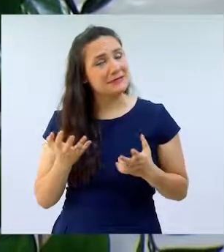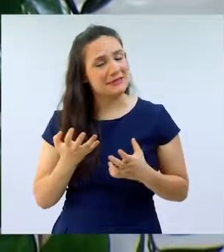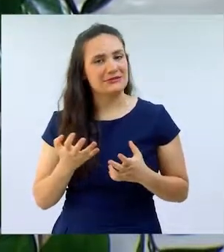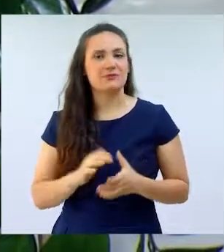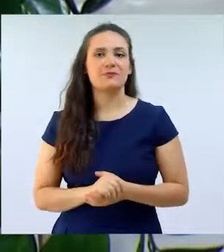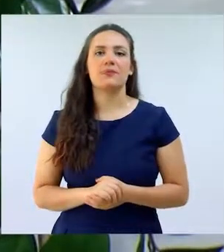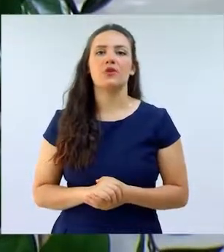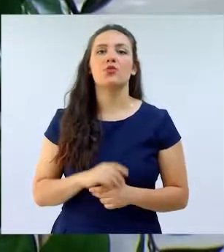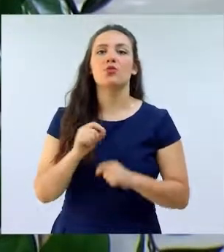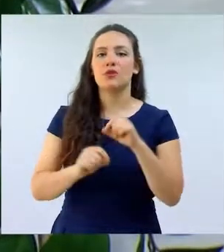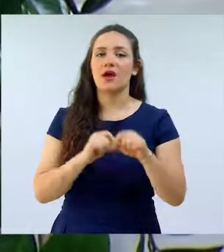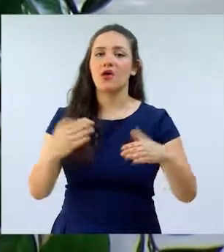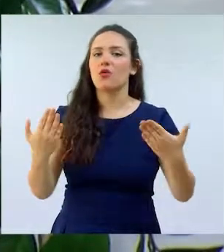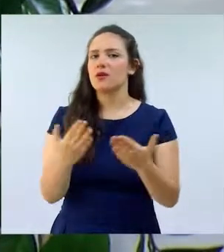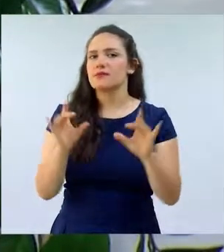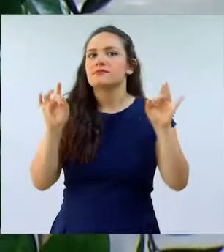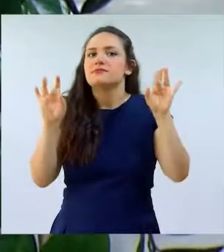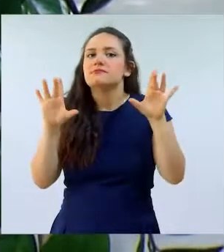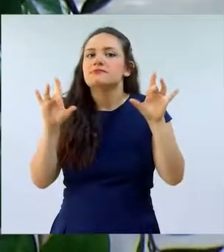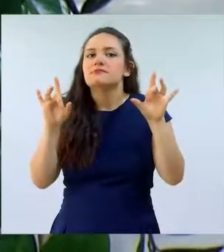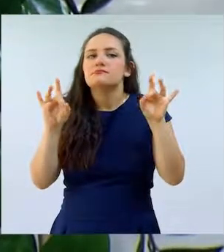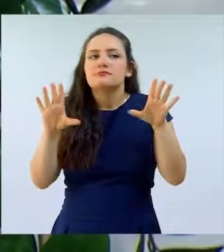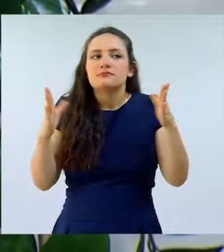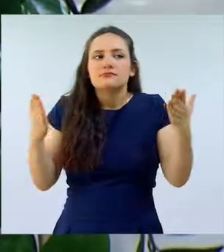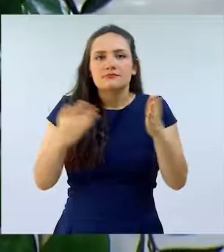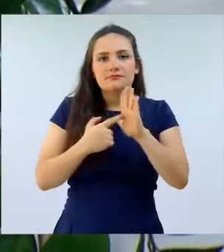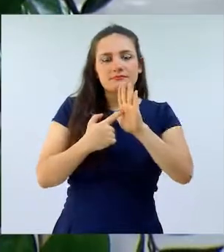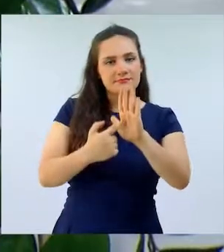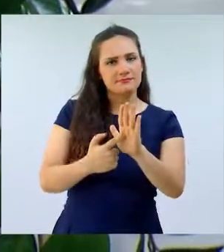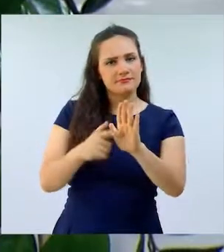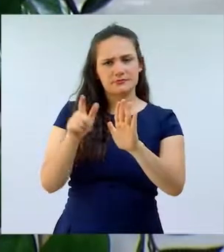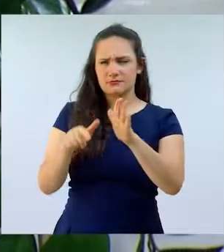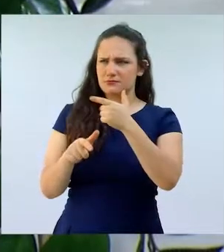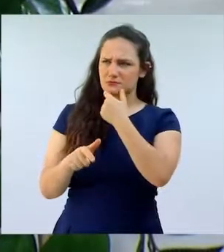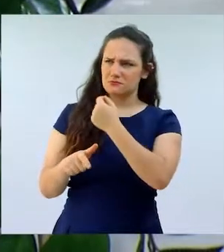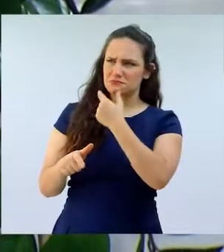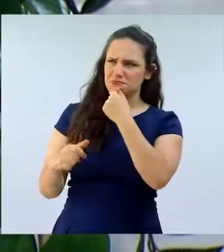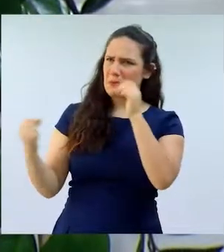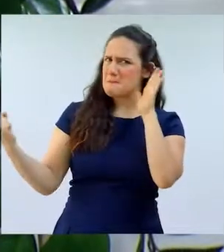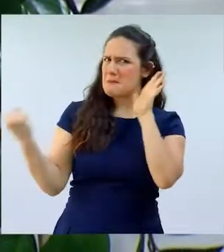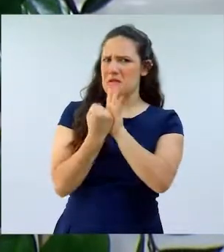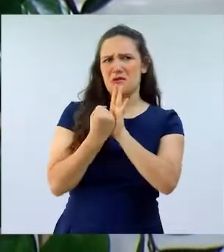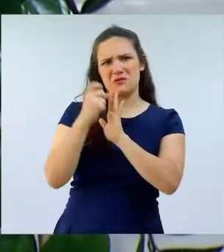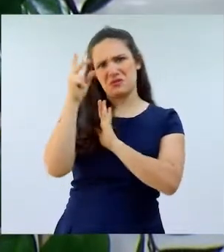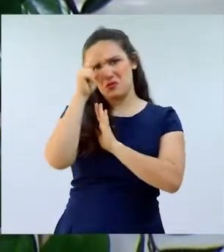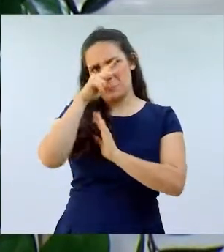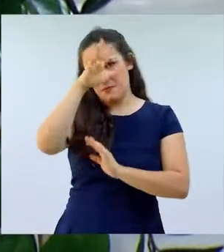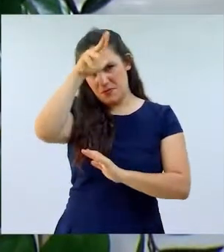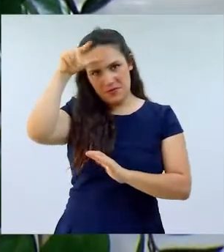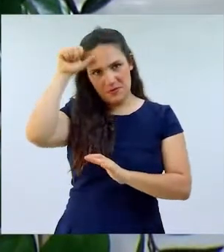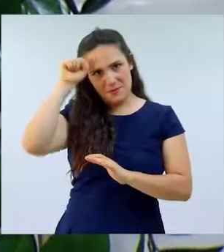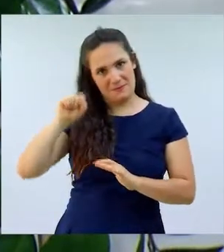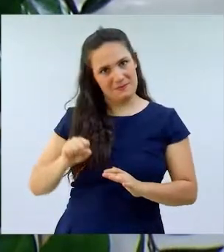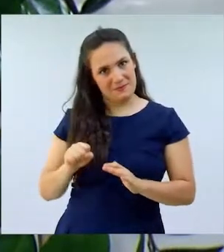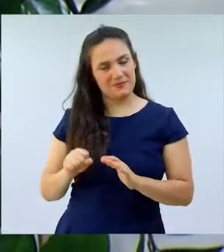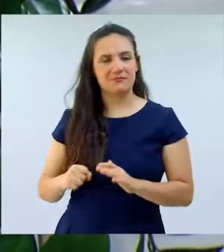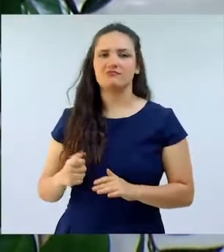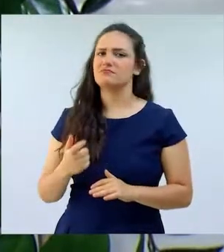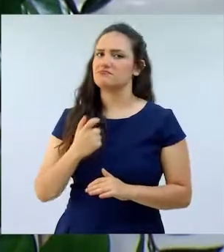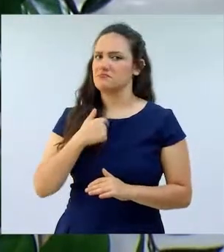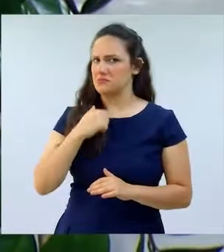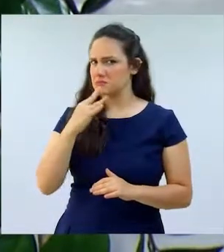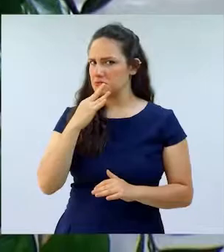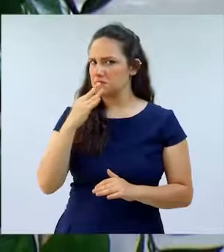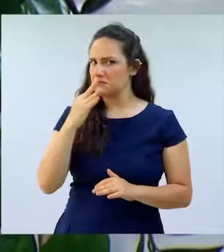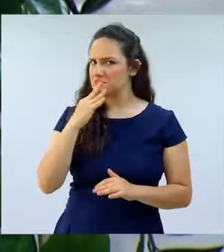especial, né? Vamos falar de uma pessoa que ele marca o Mato Grosso do Sul. O Mato Grosso do Sul, né? Porque a gente conhece as